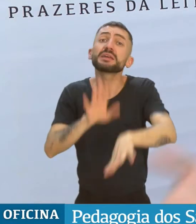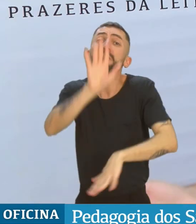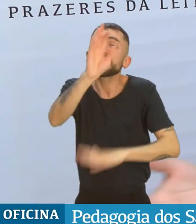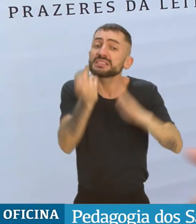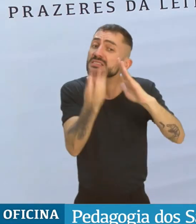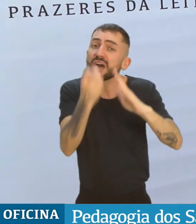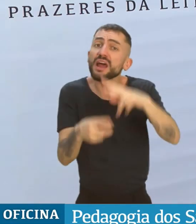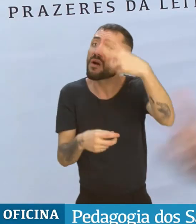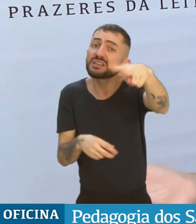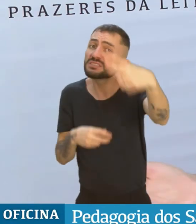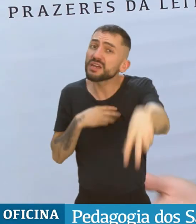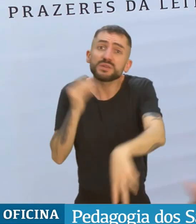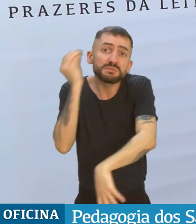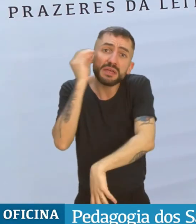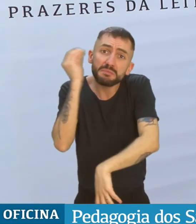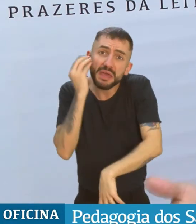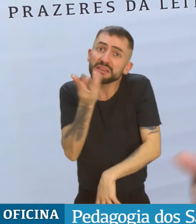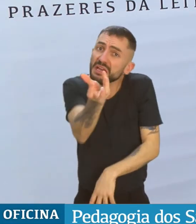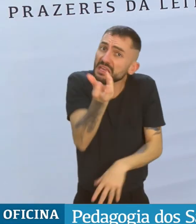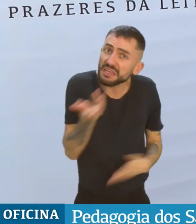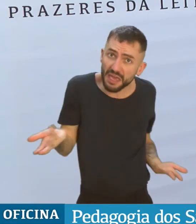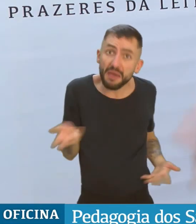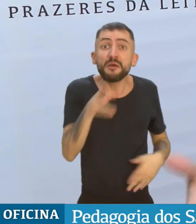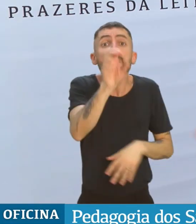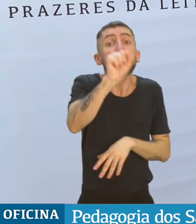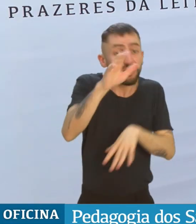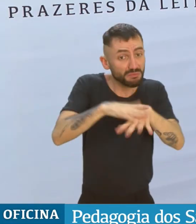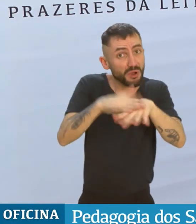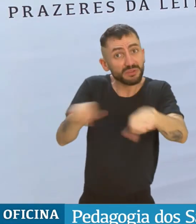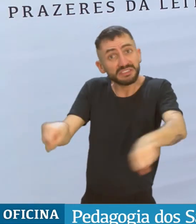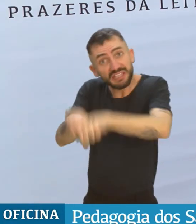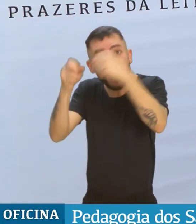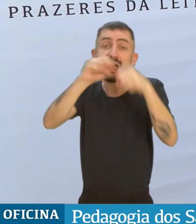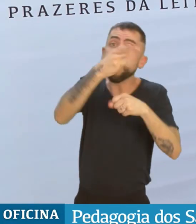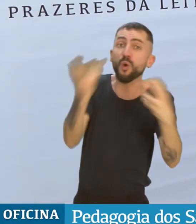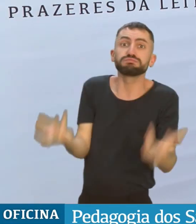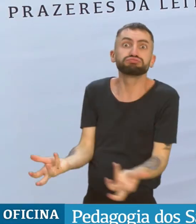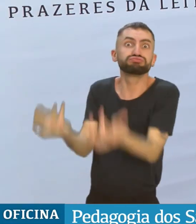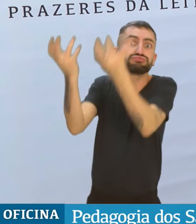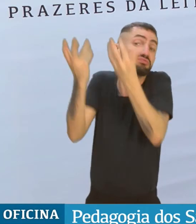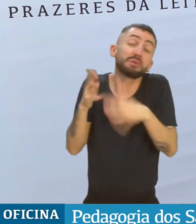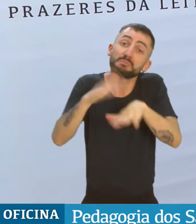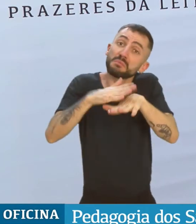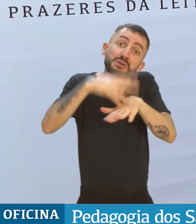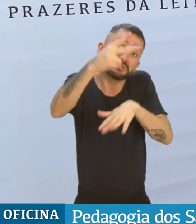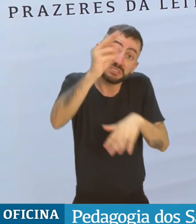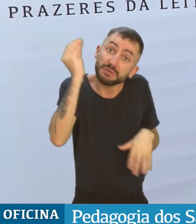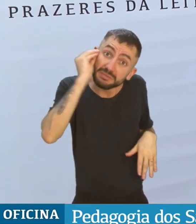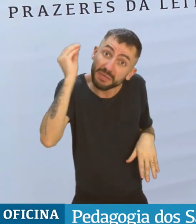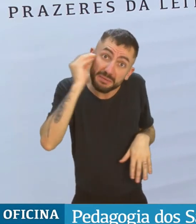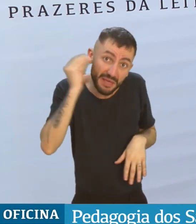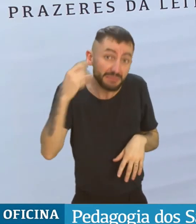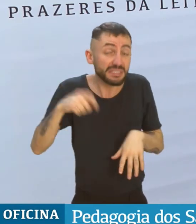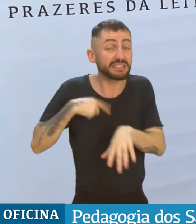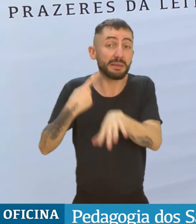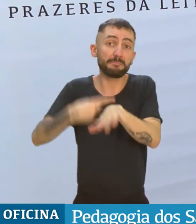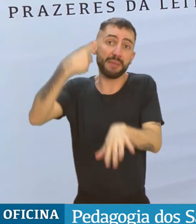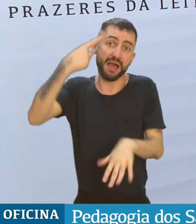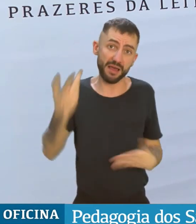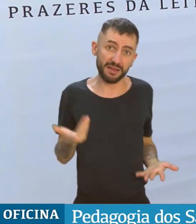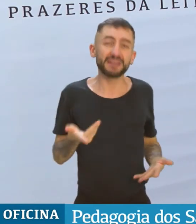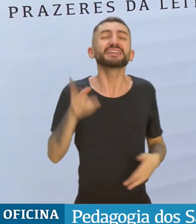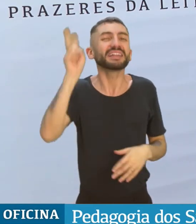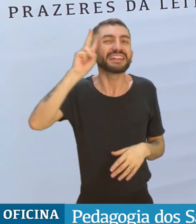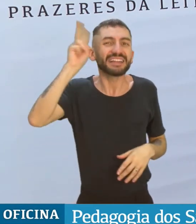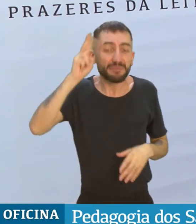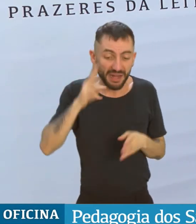seu, experimente, ou estrague como quiser. A gente vai descobrir fazendo, né? Como aquele poema do Antônio Machado: caminhante não há caminho,